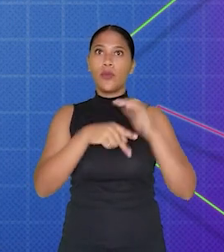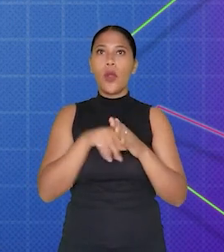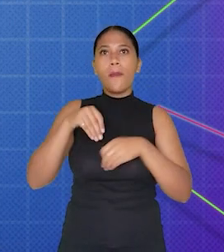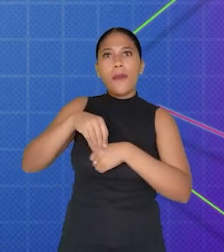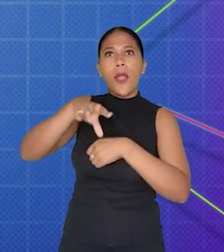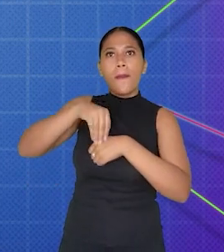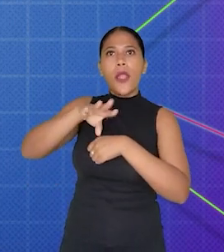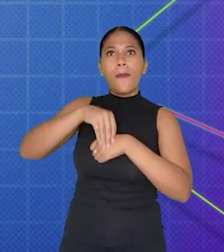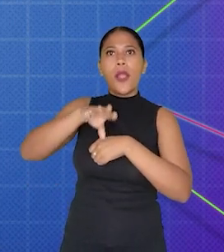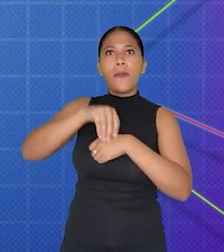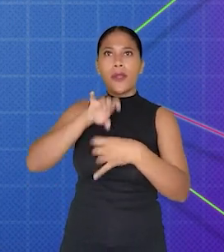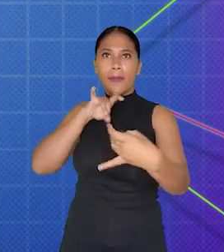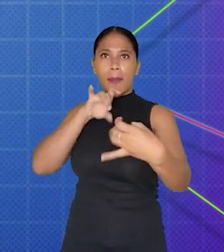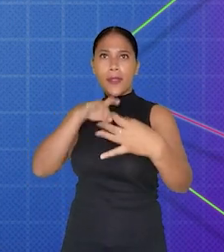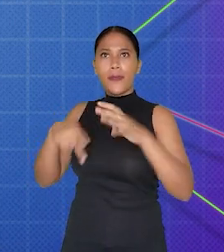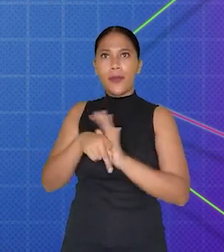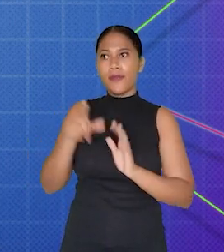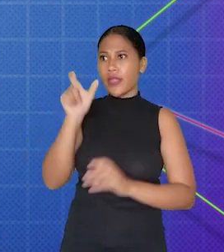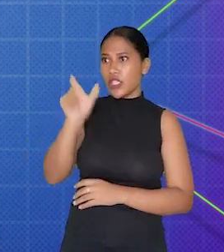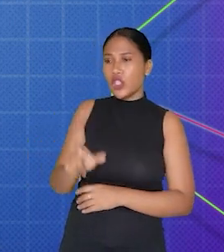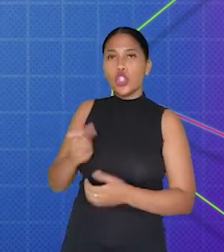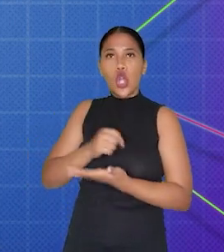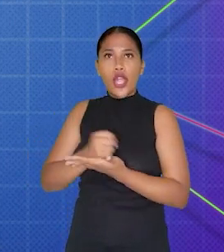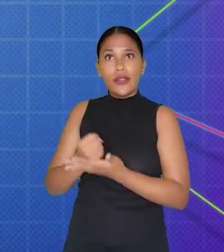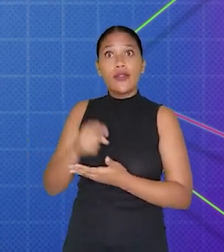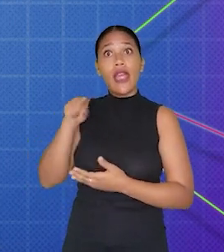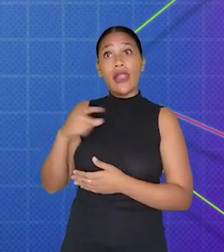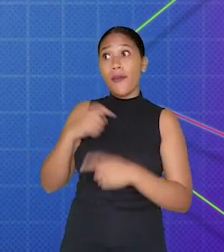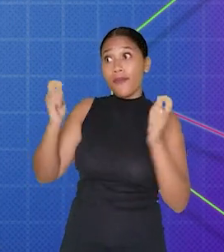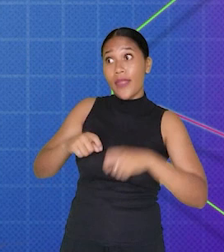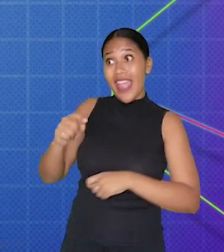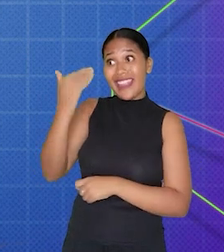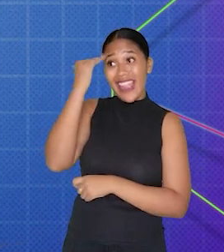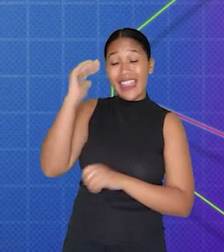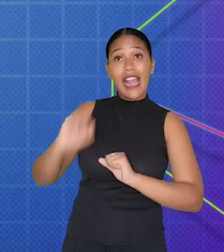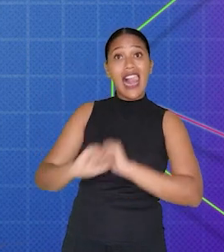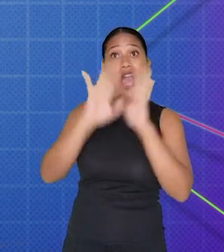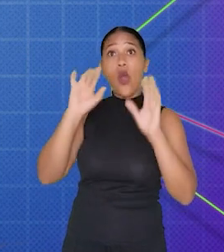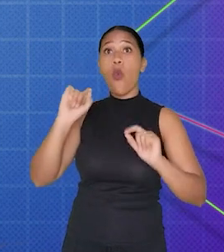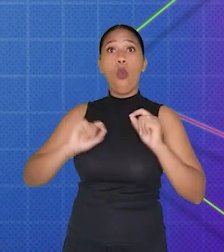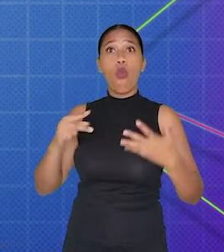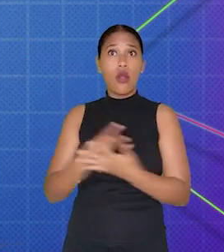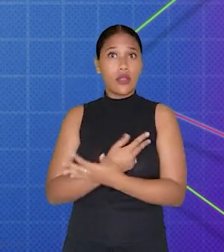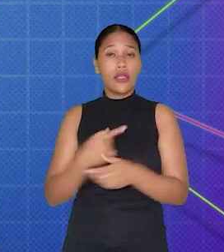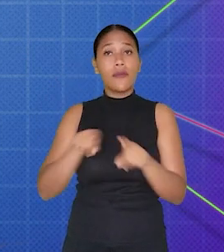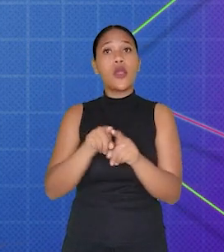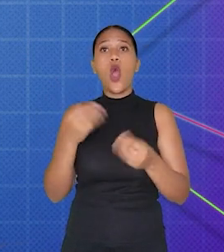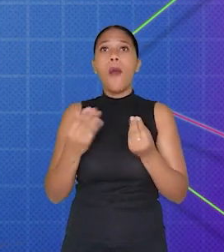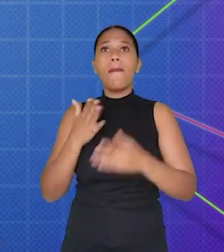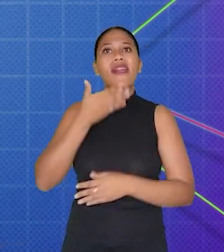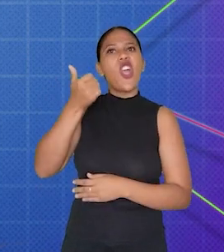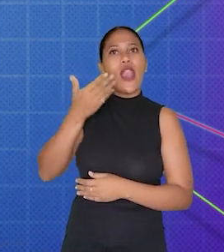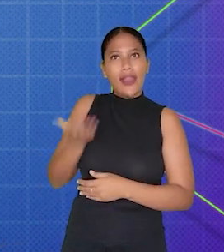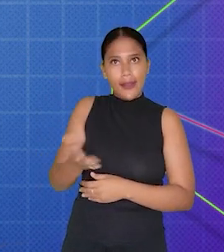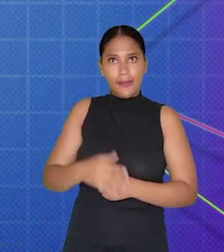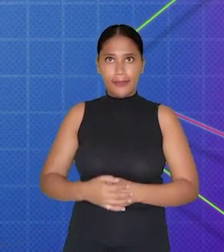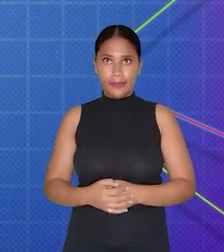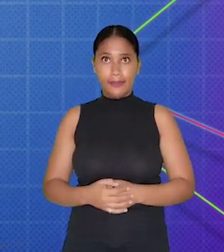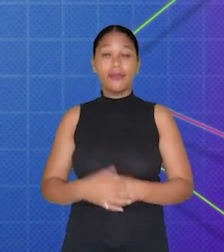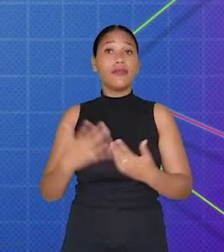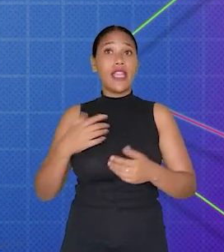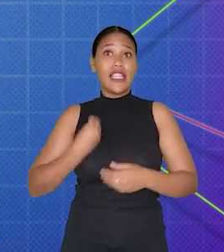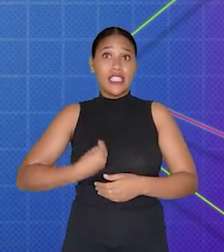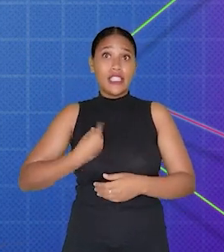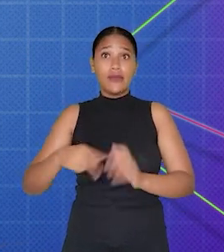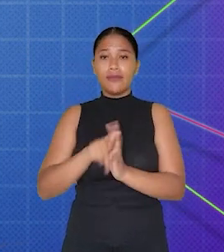sistema é responsável por fornecer informações e respostas ao jogador durante o jogo, permitindo que ele possa entender melhor o que está acontecendo e como pode melhorar essa